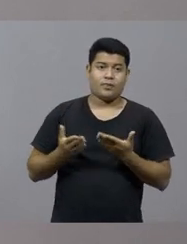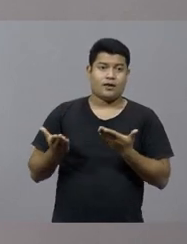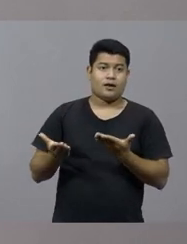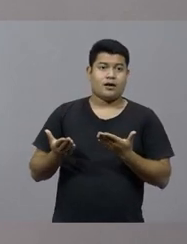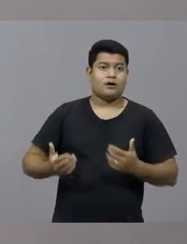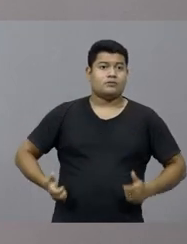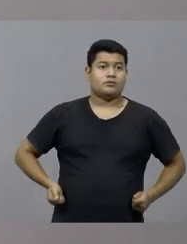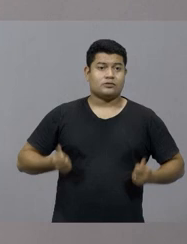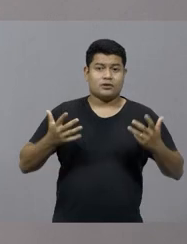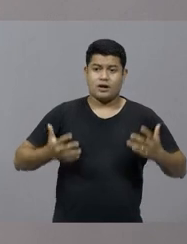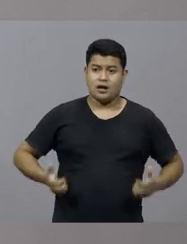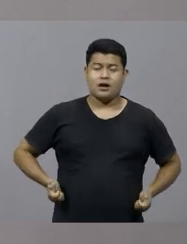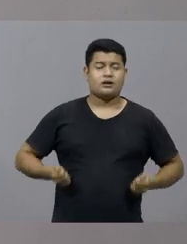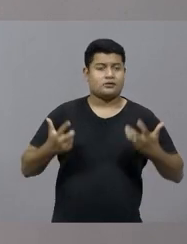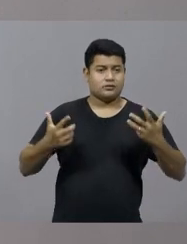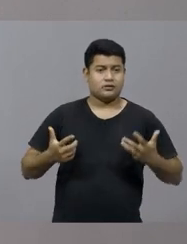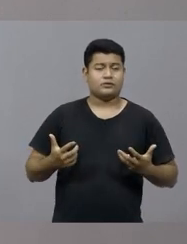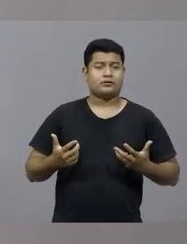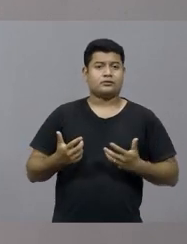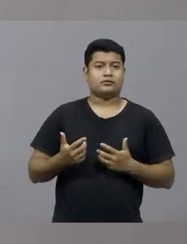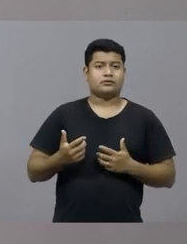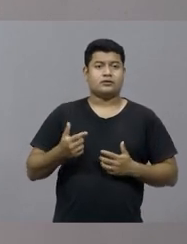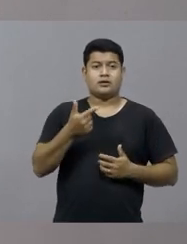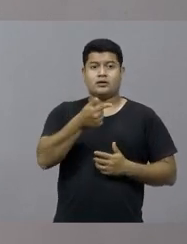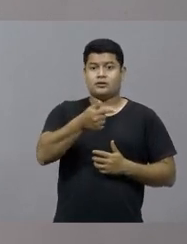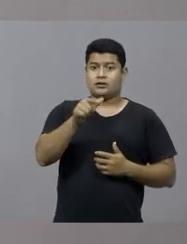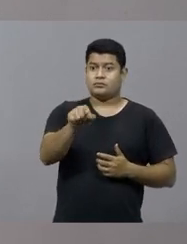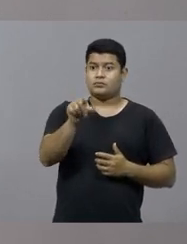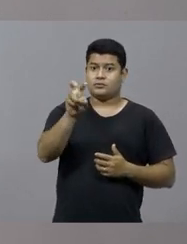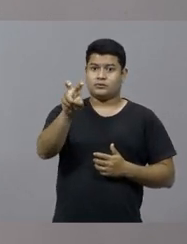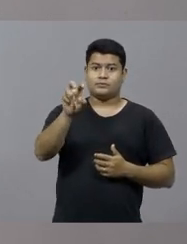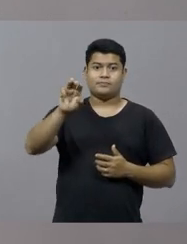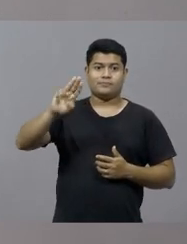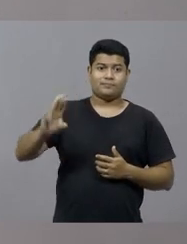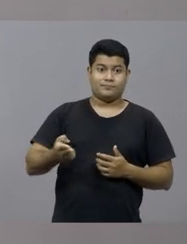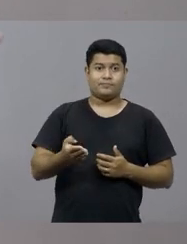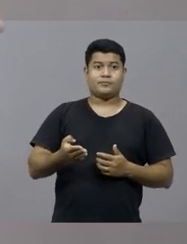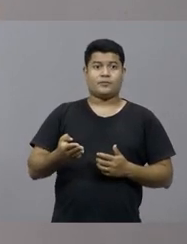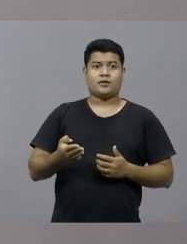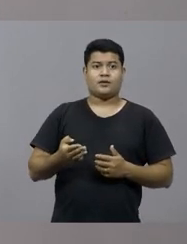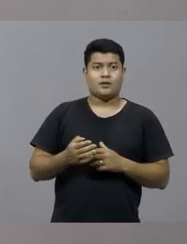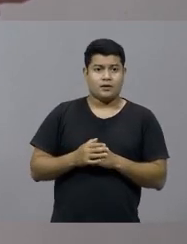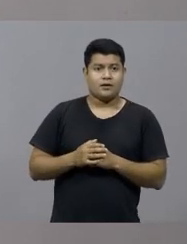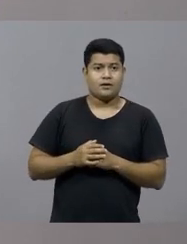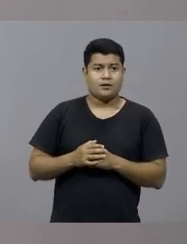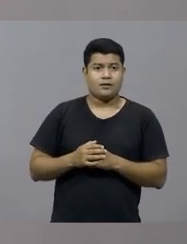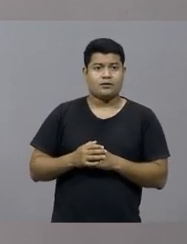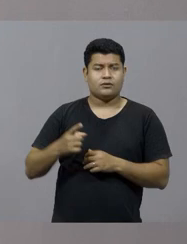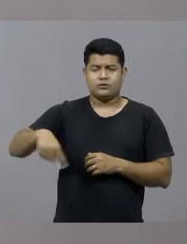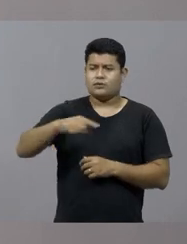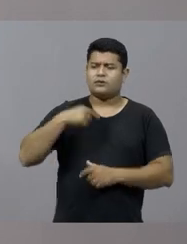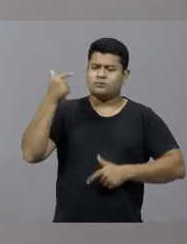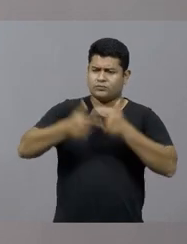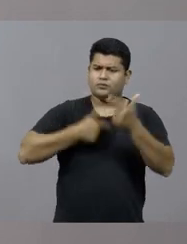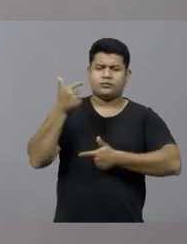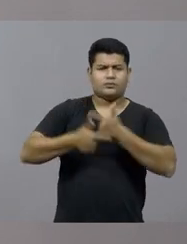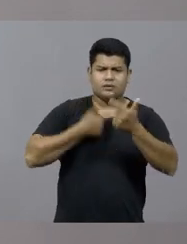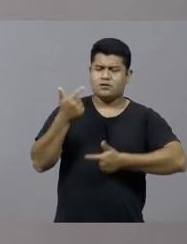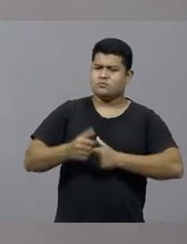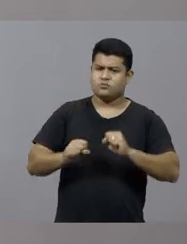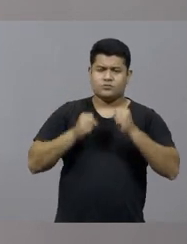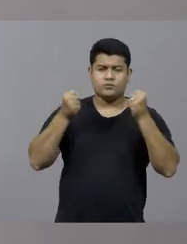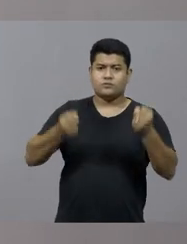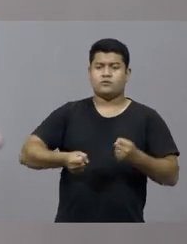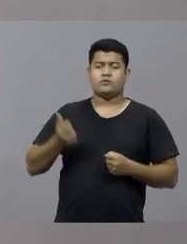financeiro, 7,5 milhões, o que nós estamos falando aqui, recurso financeiro, nós trabalhamos e podemos recuperar, enfim,